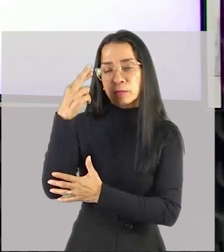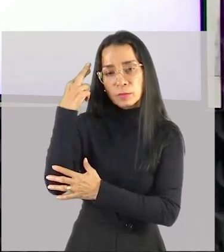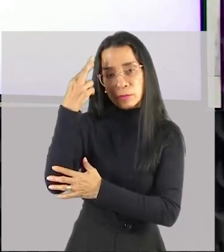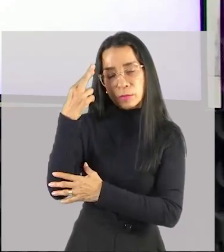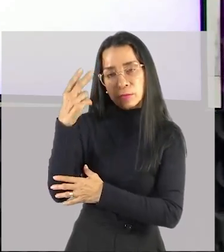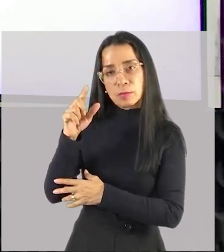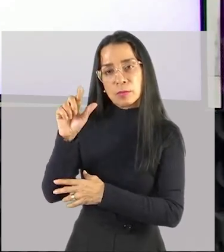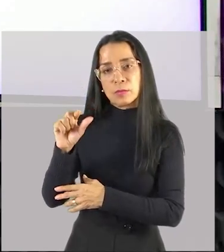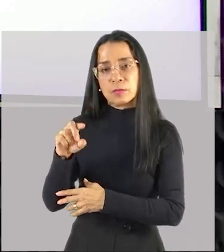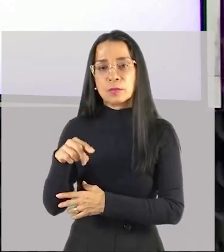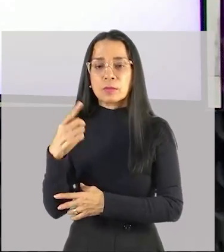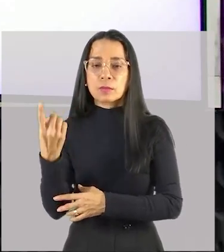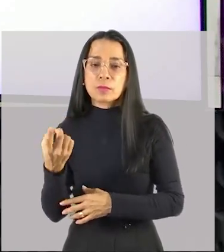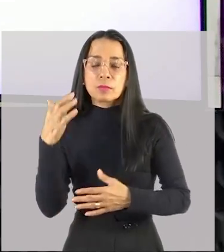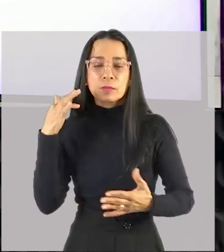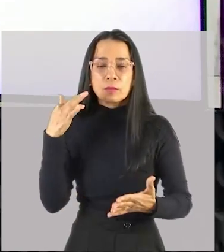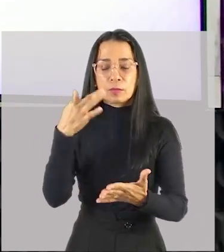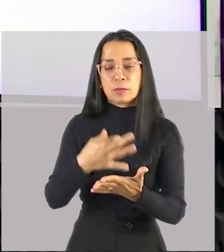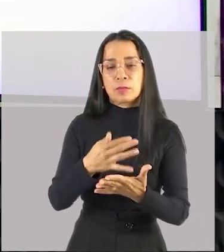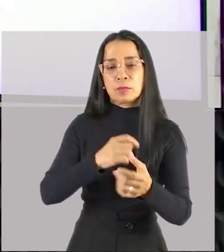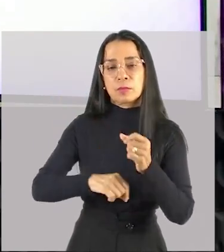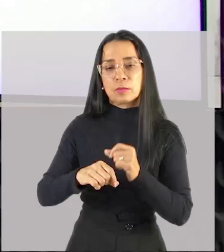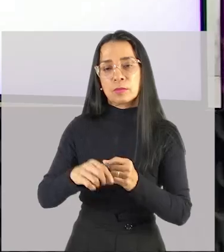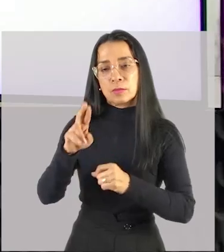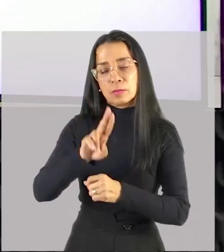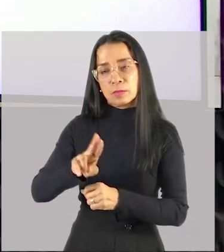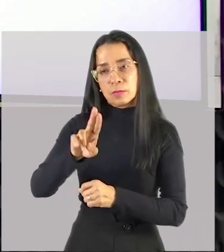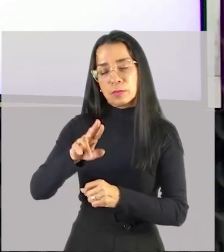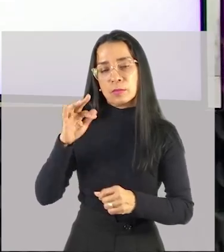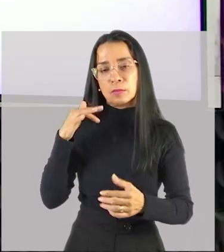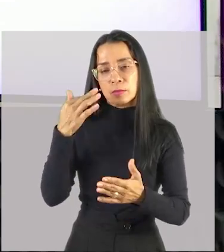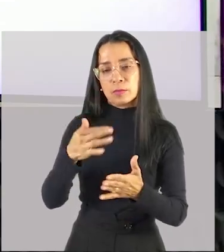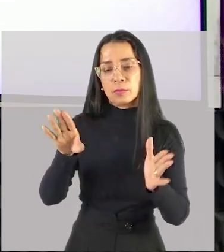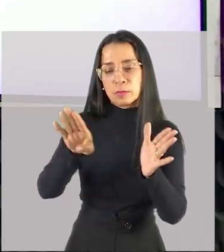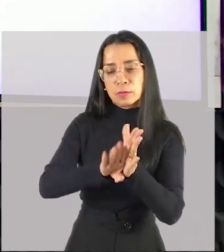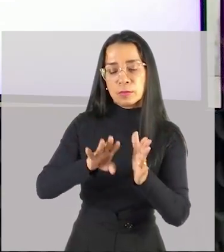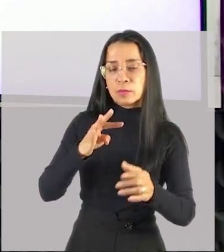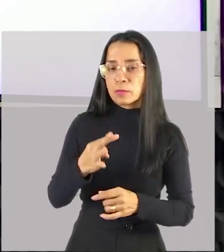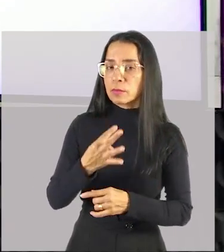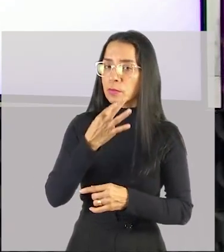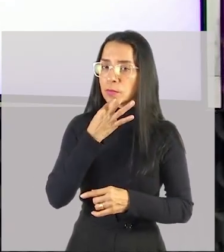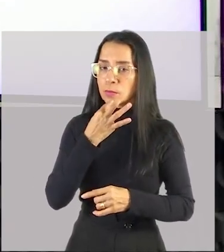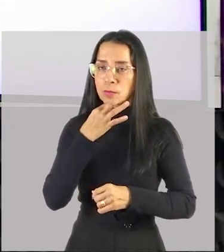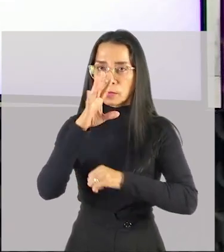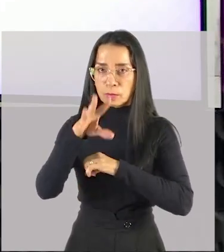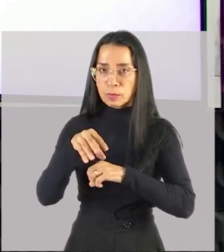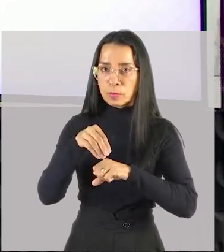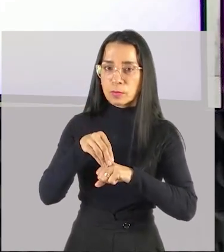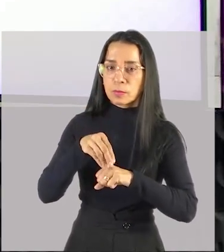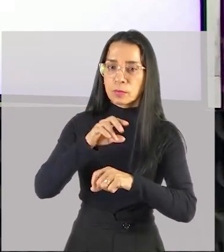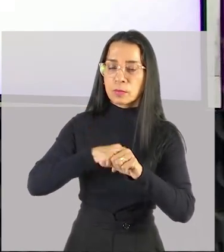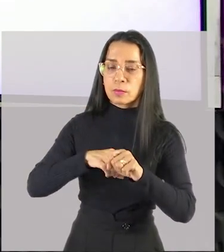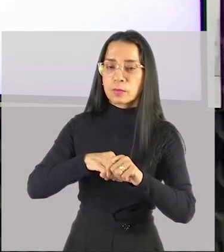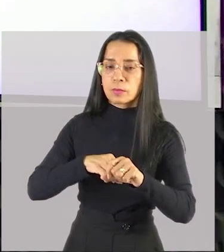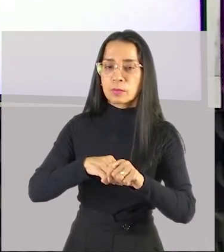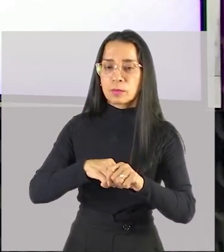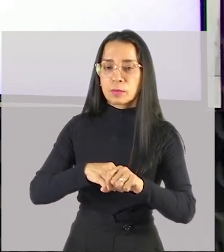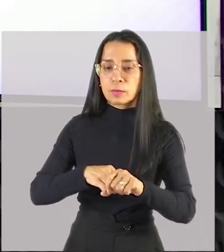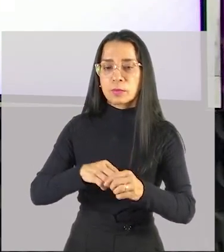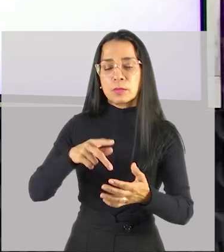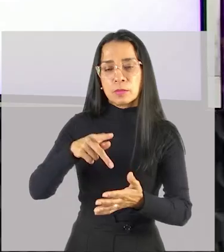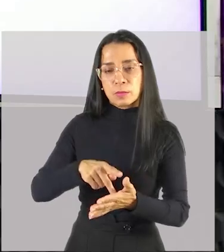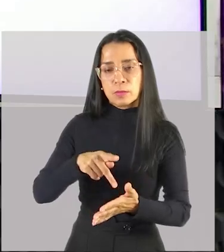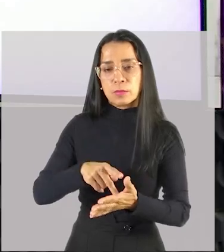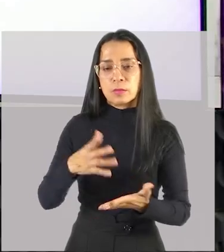e depois a fé. A gente aplica a fé para com que a gente chegue ao conhecimento verdadeiro. Então, até agora, essa letra